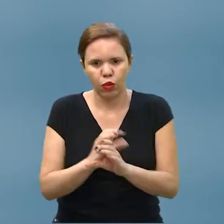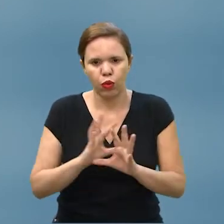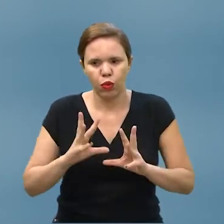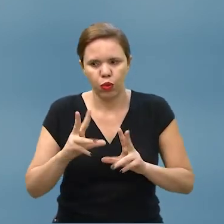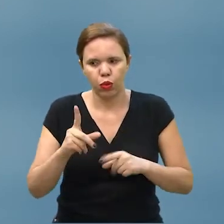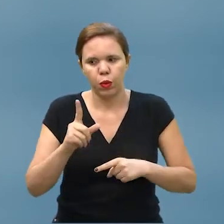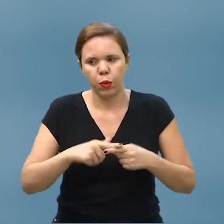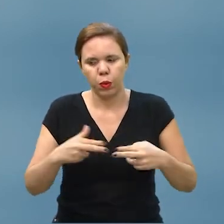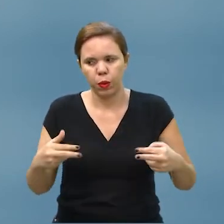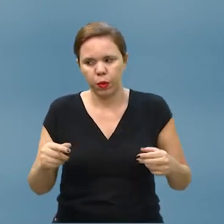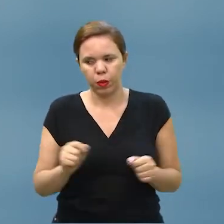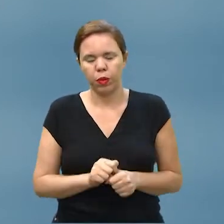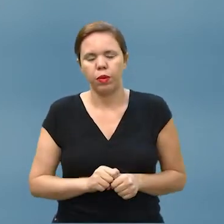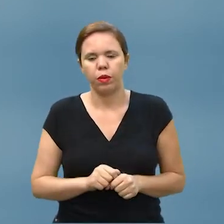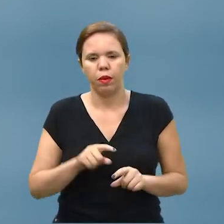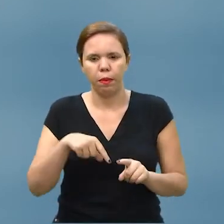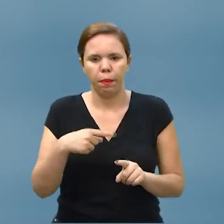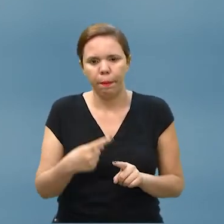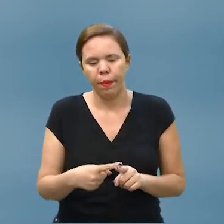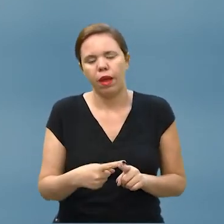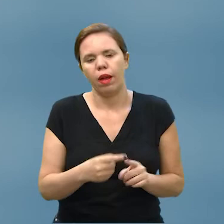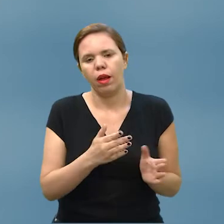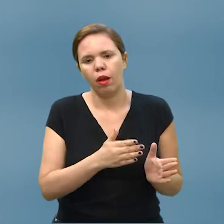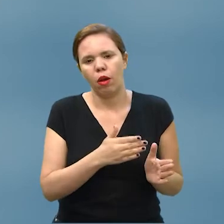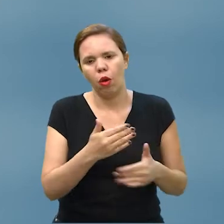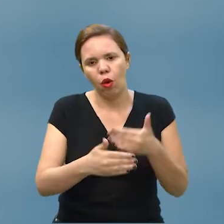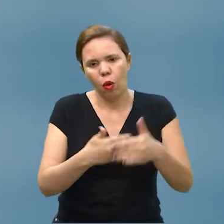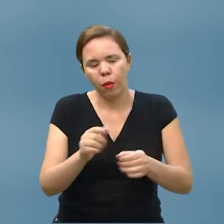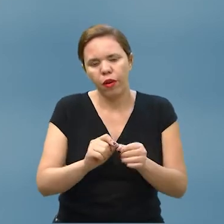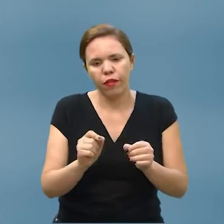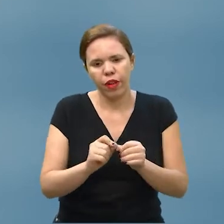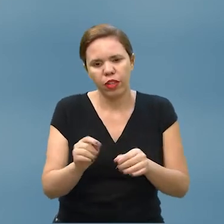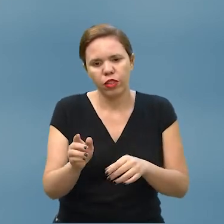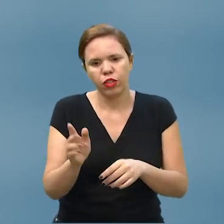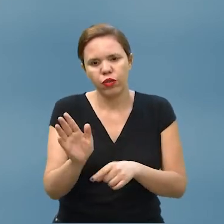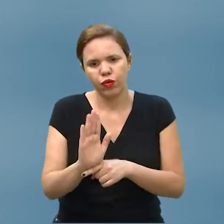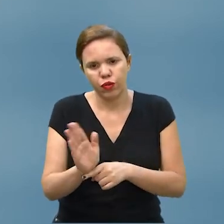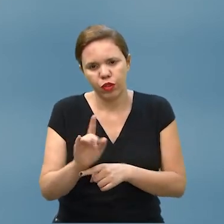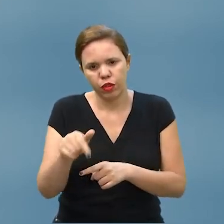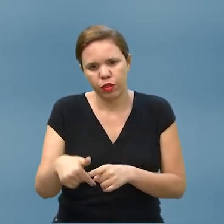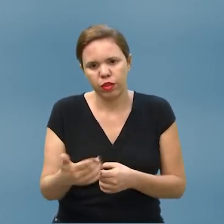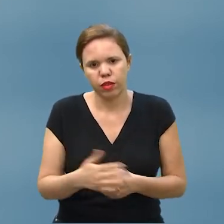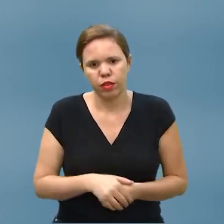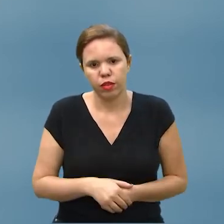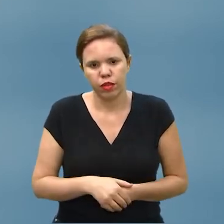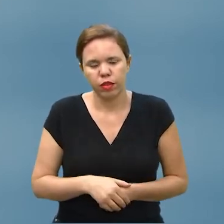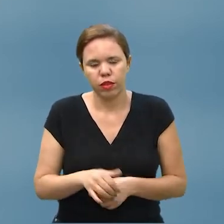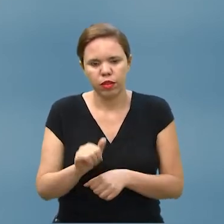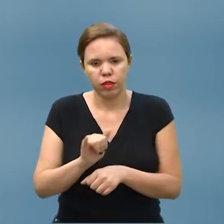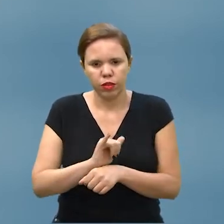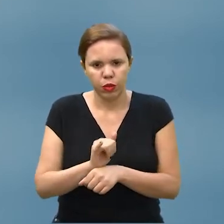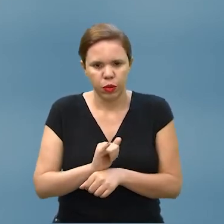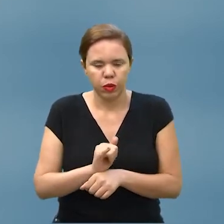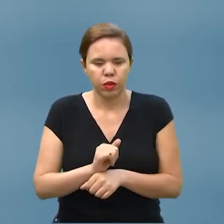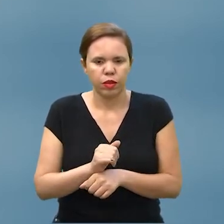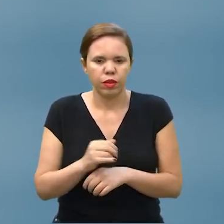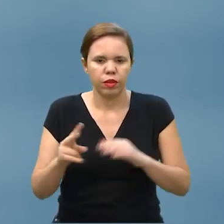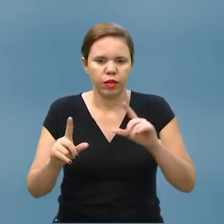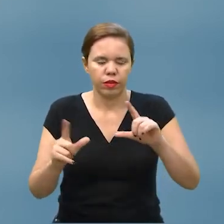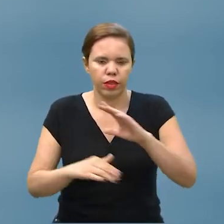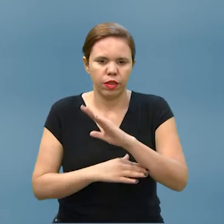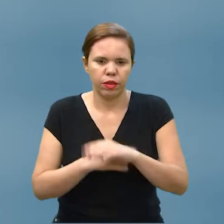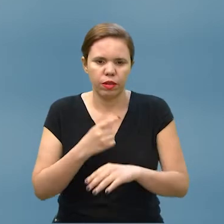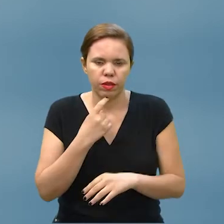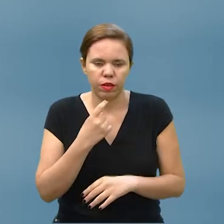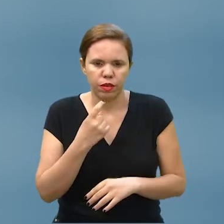todos os ingredientes, mais o passo a passo, no vídeo desse episódio. Não esqueça, YouTube TV Câmara Campinas,